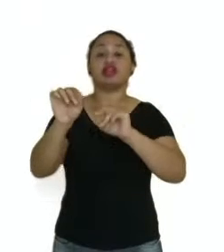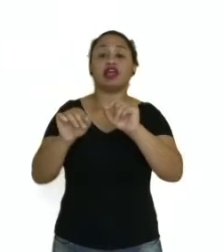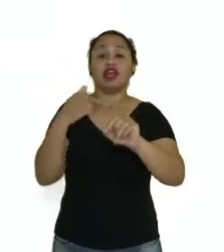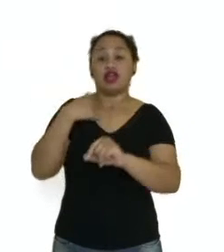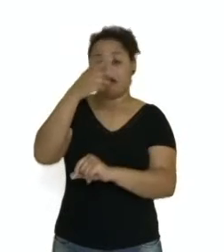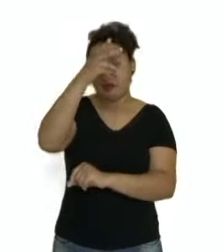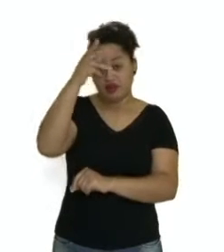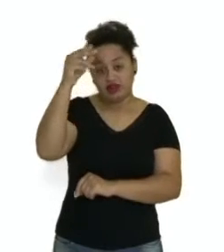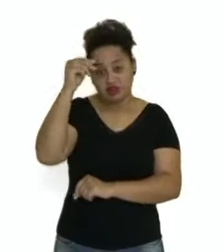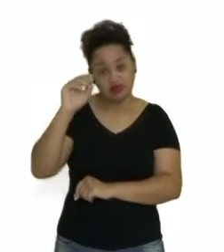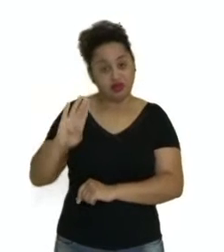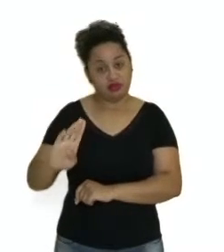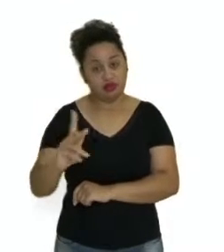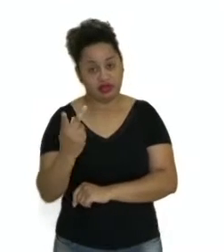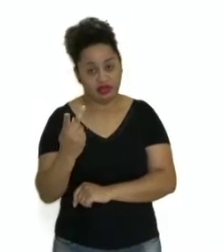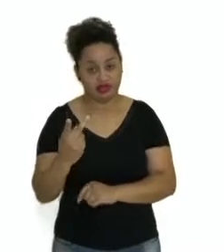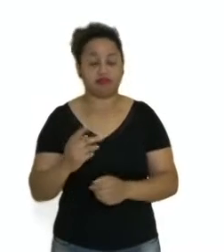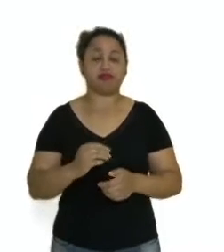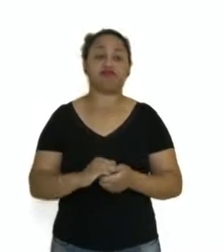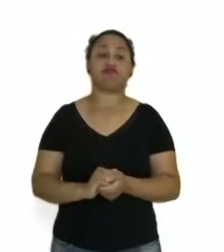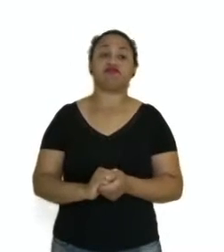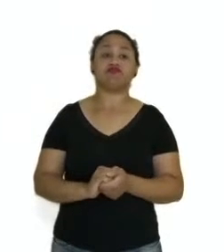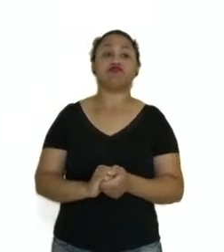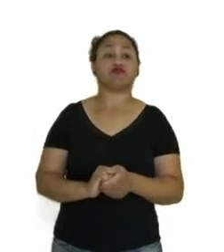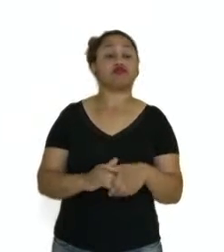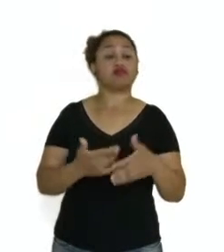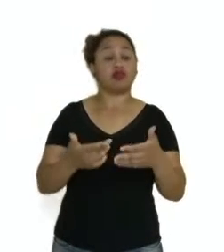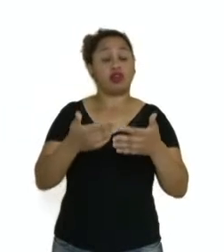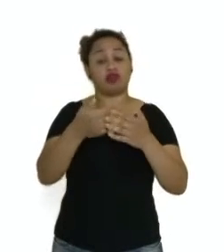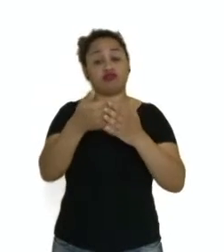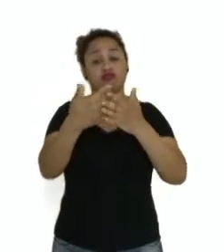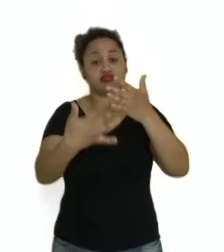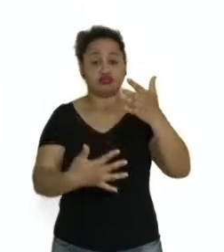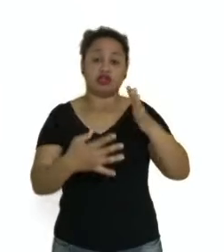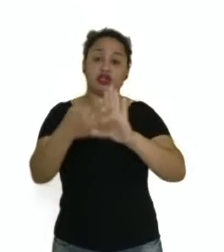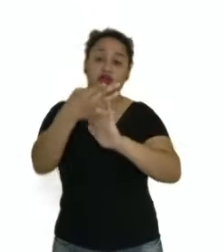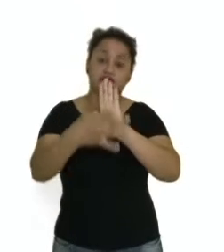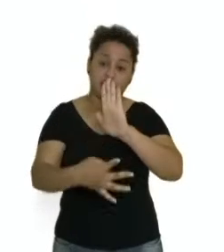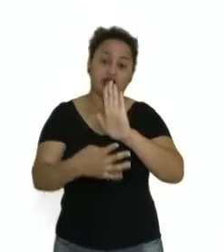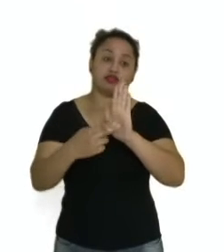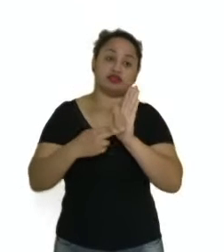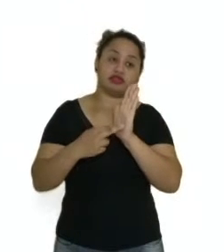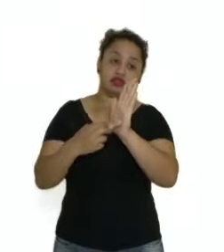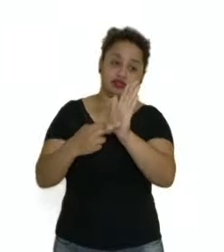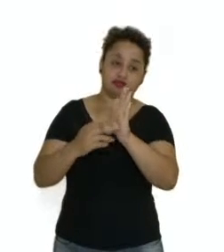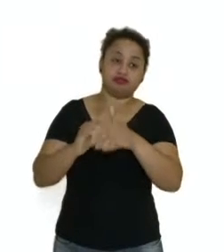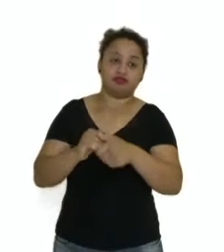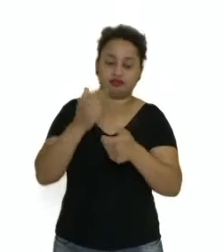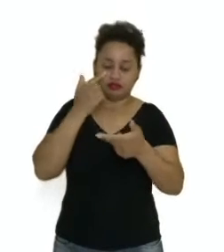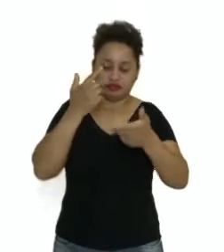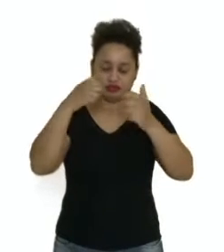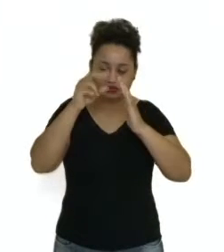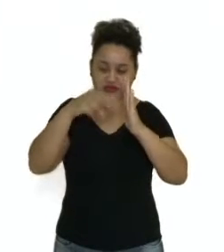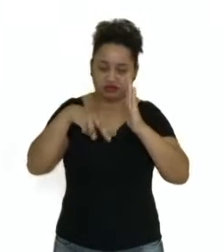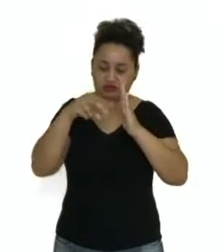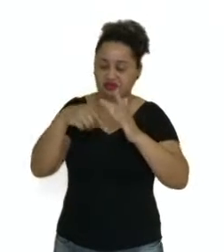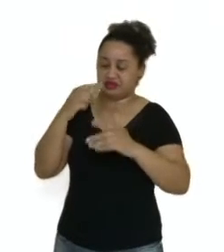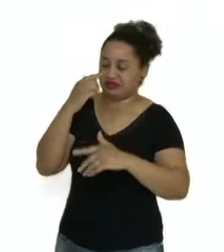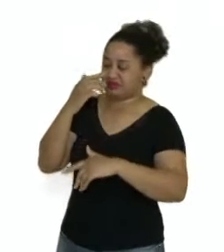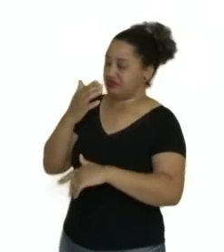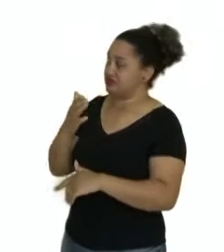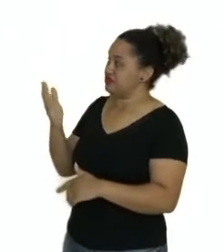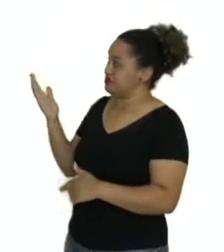de Belo Horizonte. Sigo com o corpo do texto. Venho, por meio desta carta, apresentar